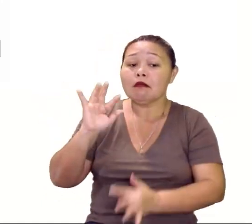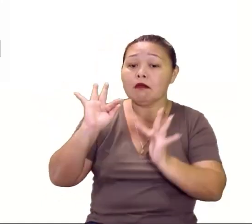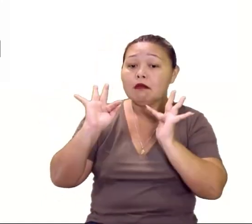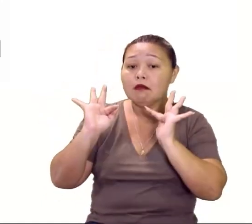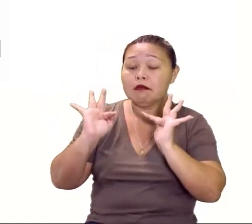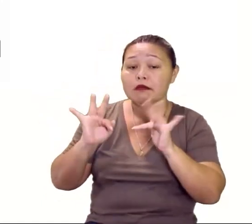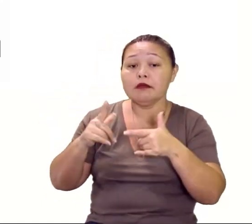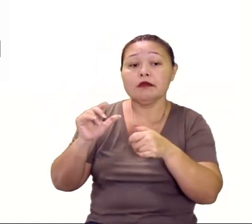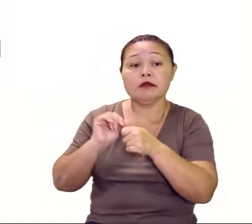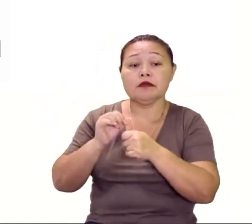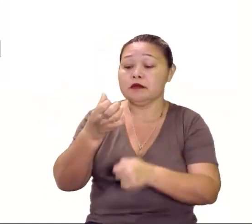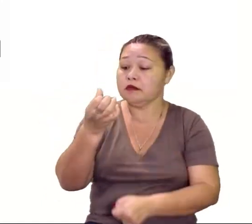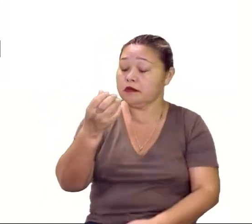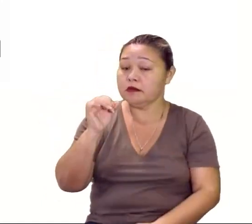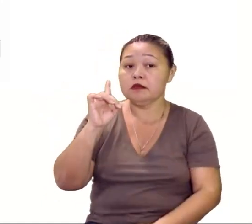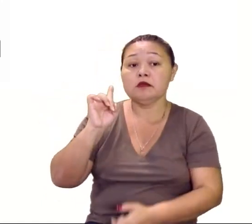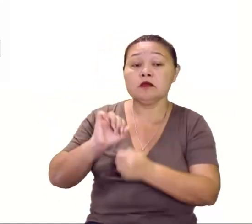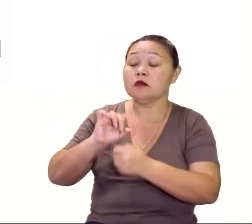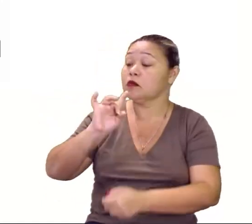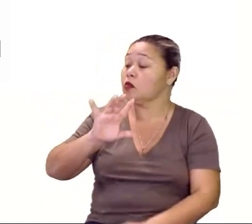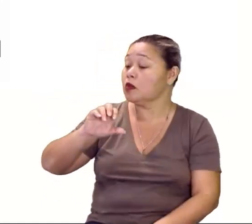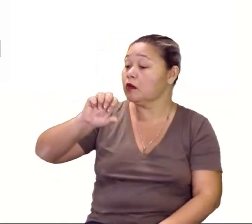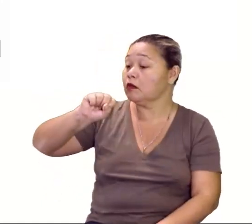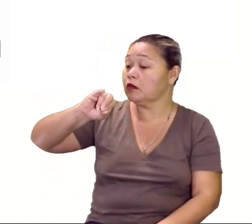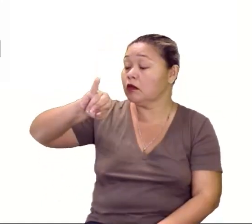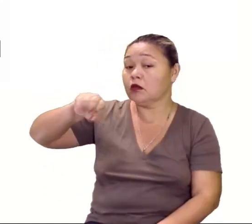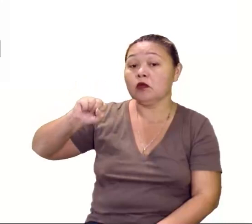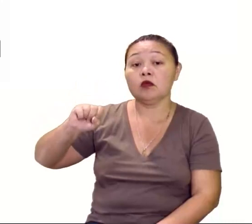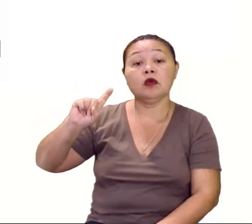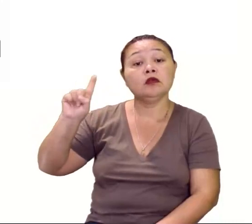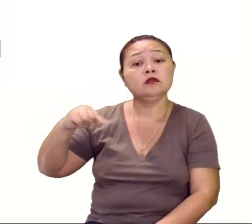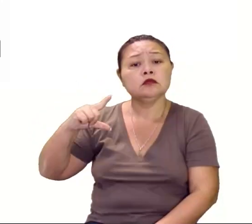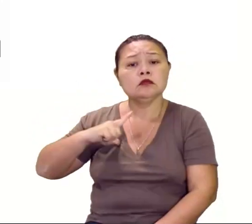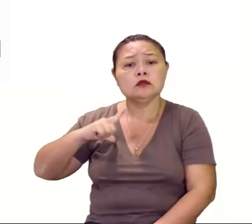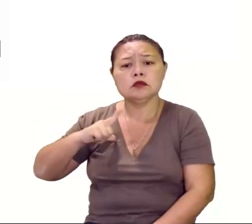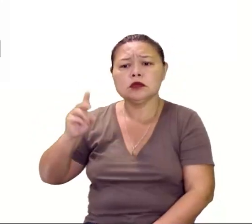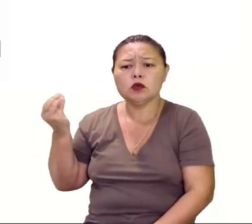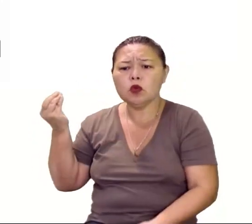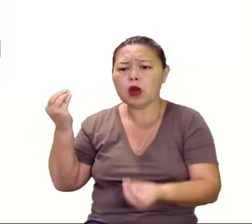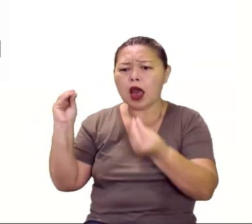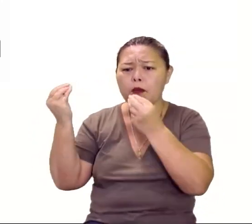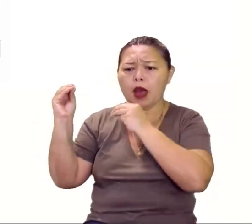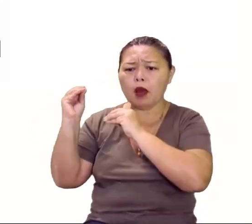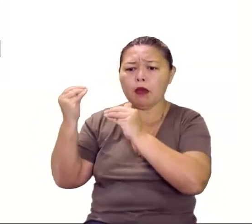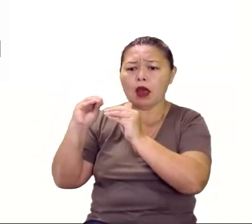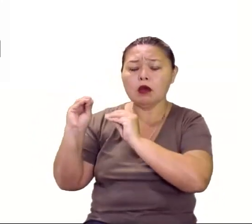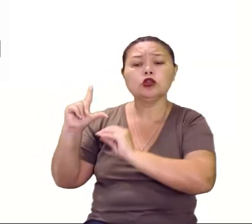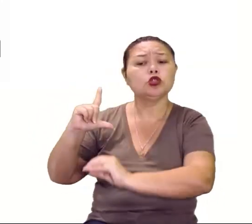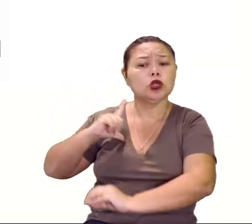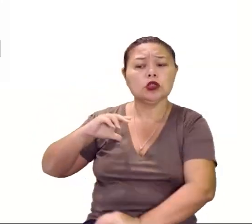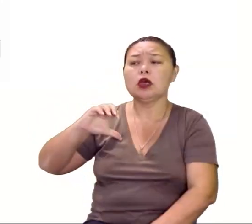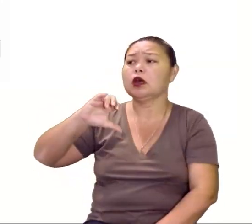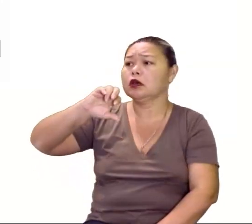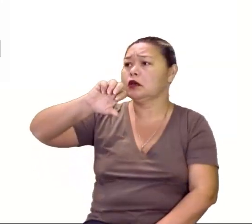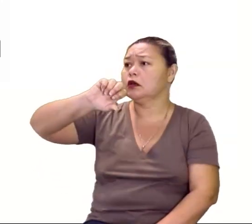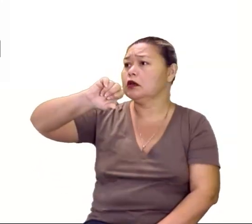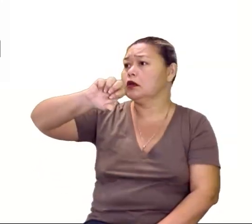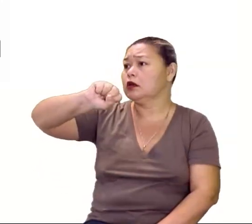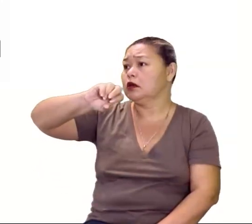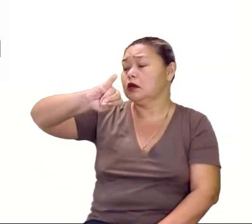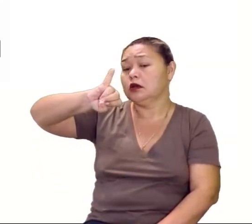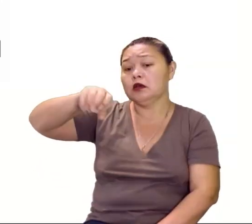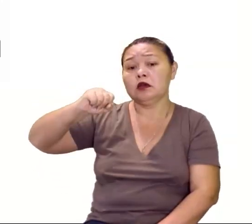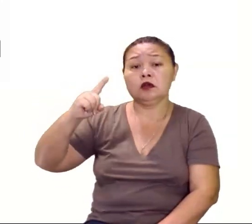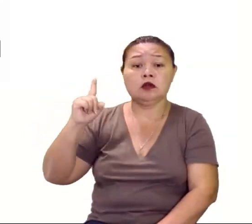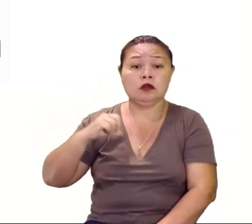nós sabemos que 600 cultivam soja. Só que nós já temos um pedação lá preenchido com soja, que são as interseções,